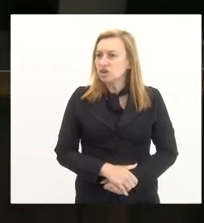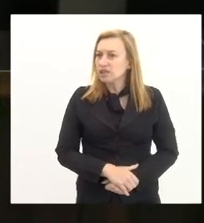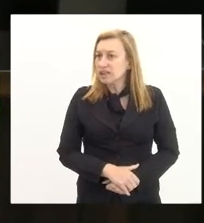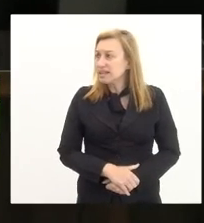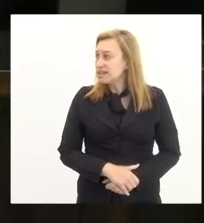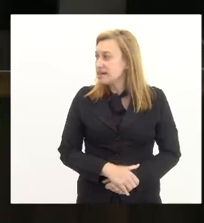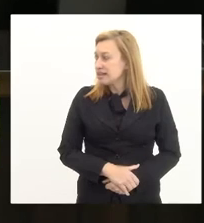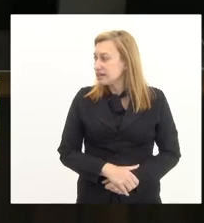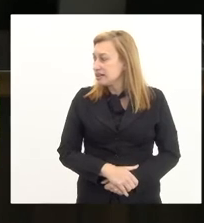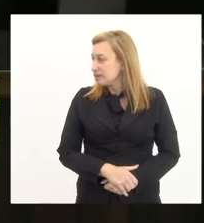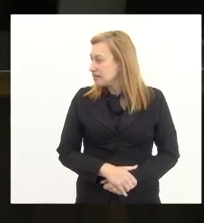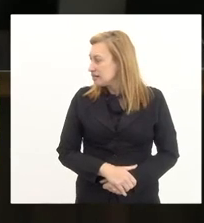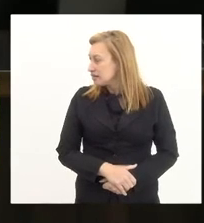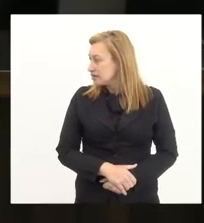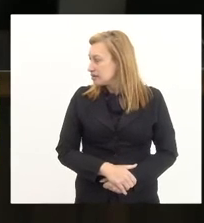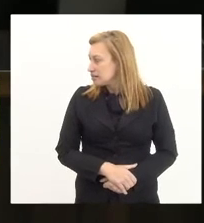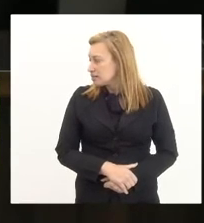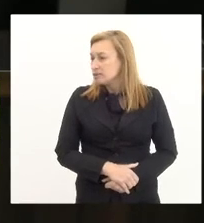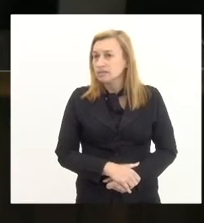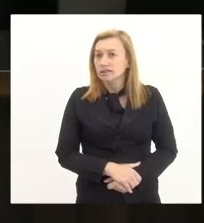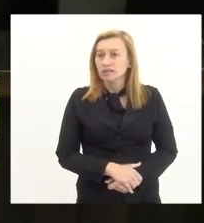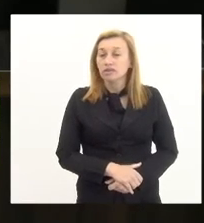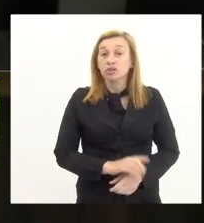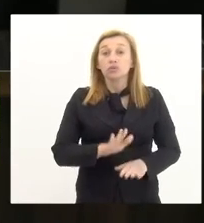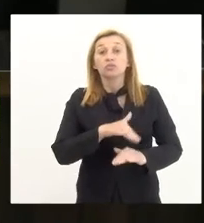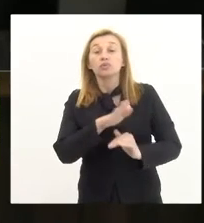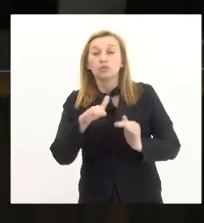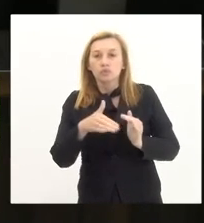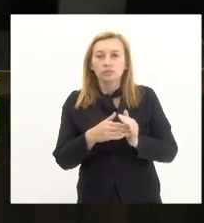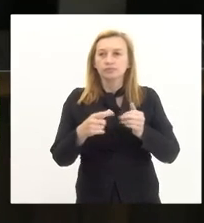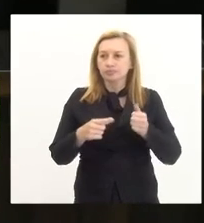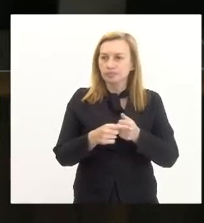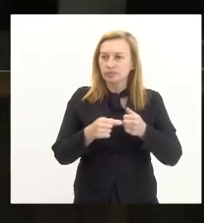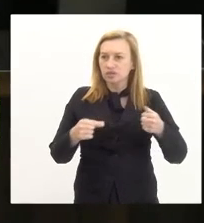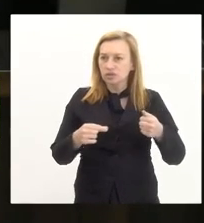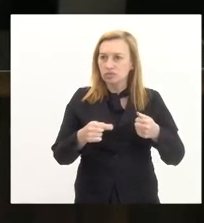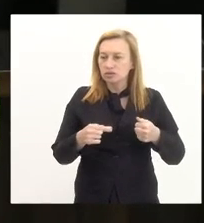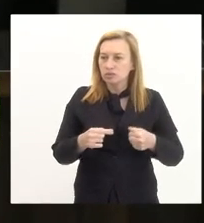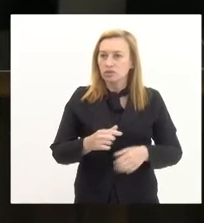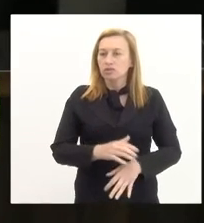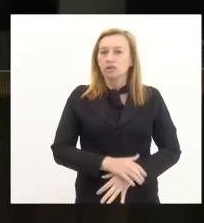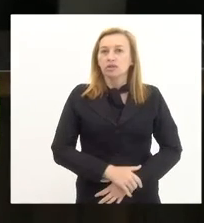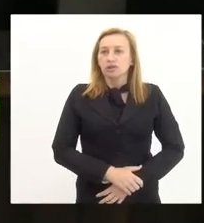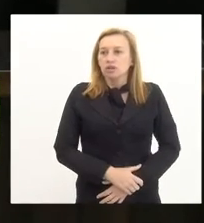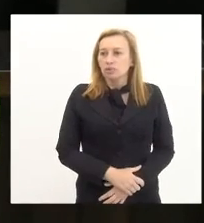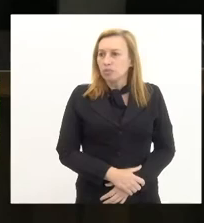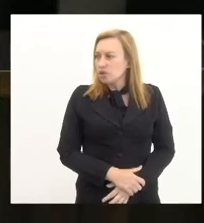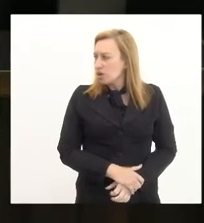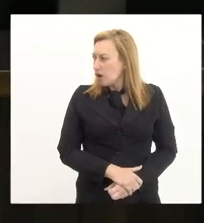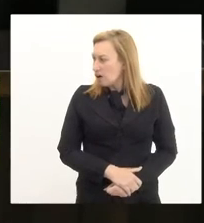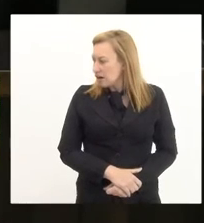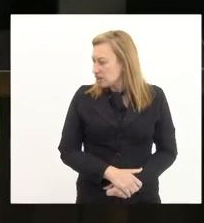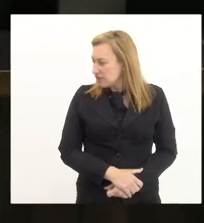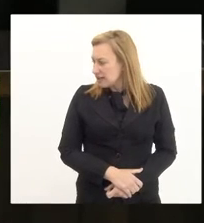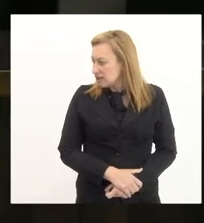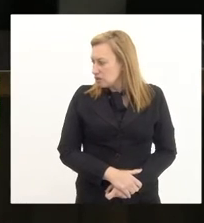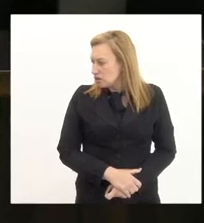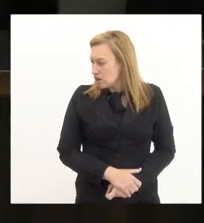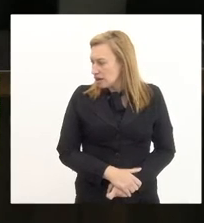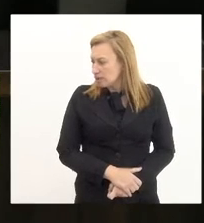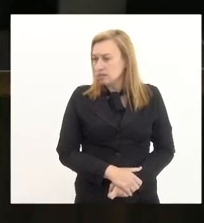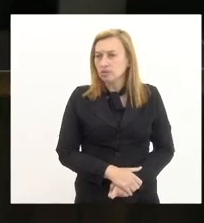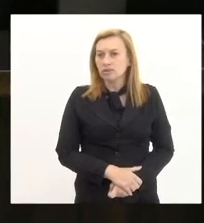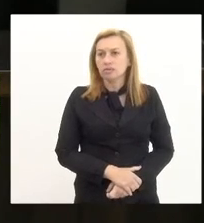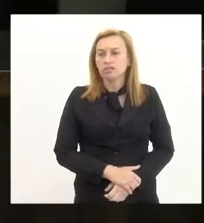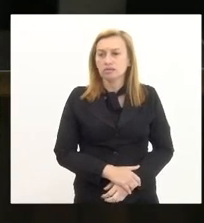em todos os artigos em todos os artigos do projeto